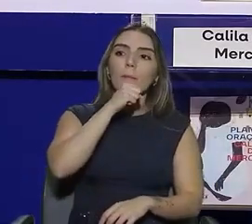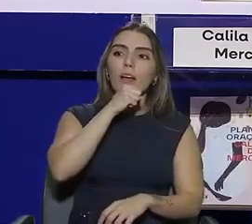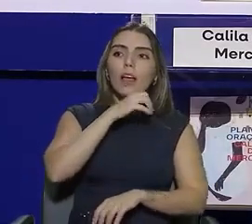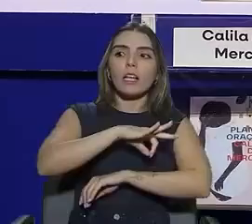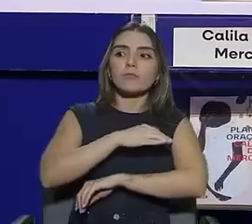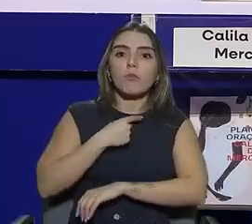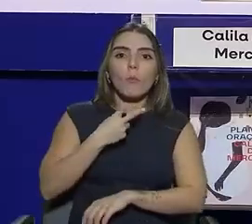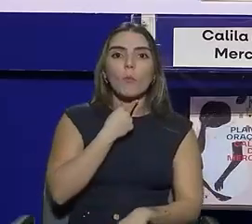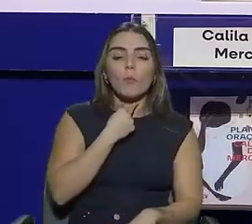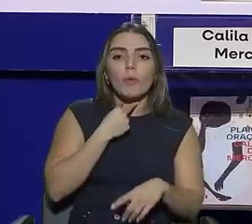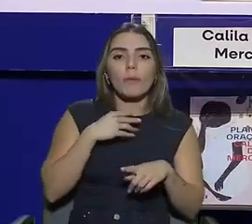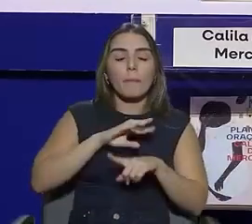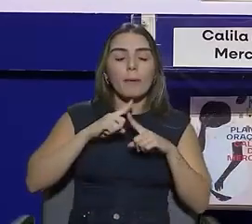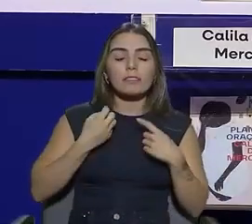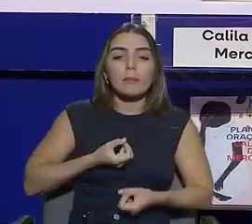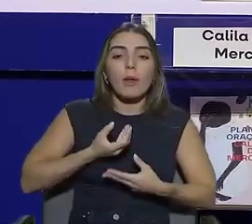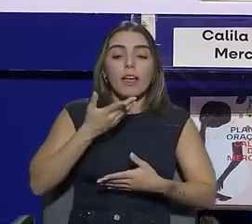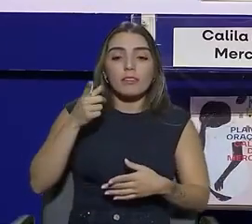poeta menor. Perdoai.